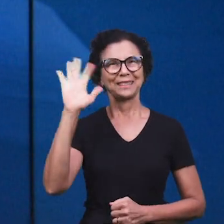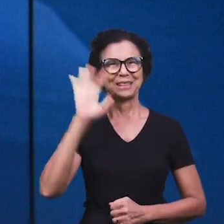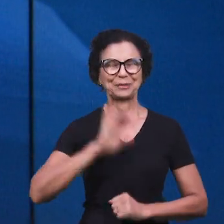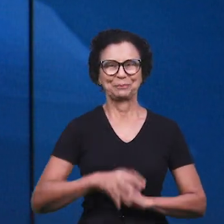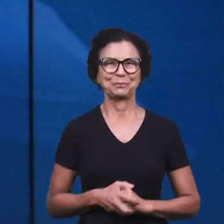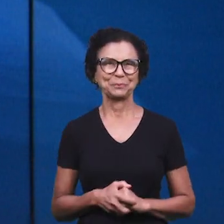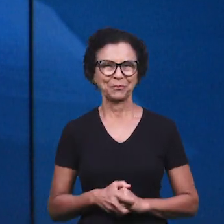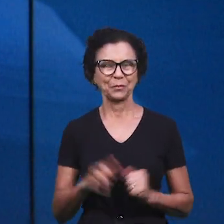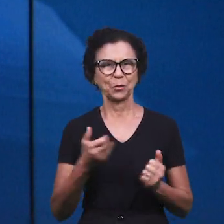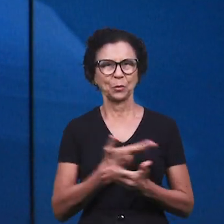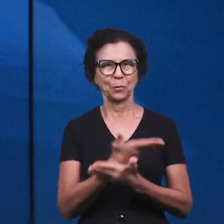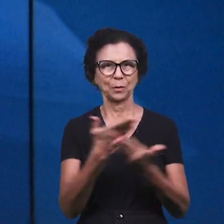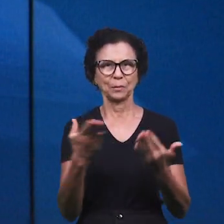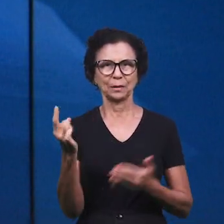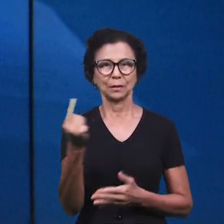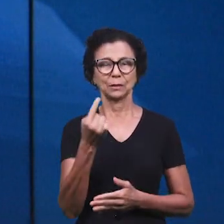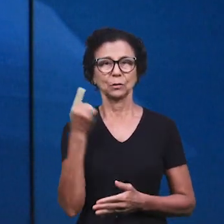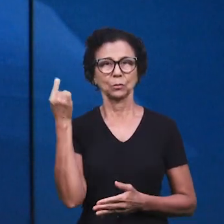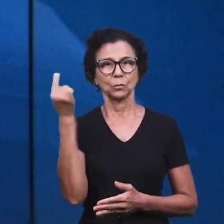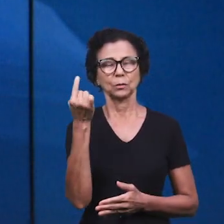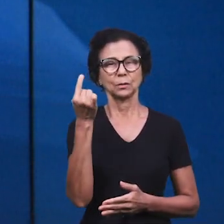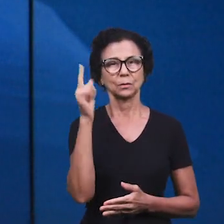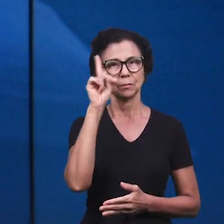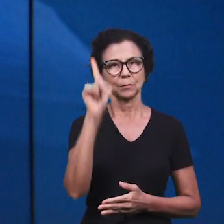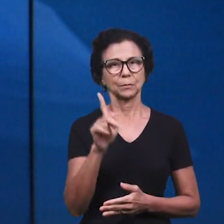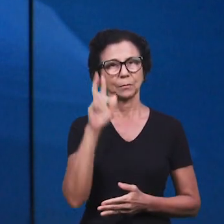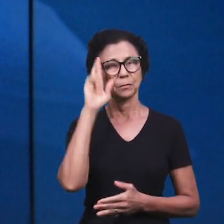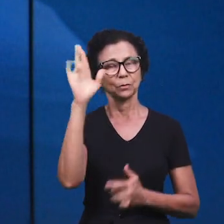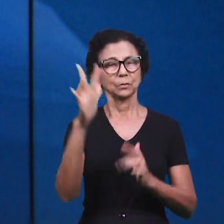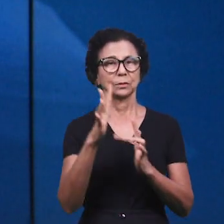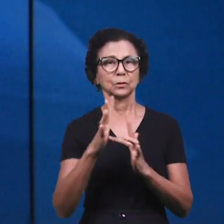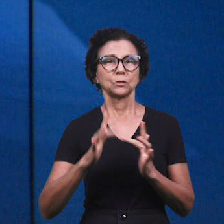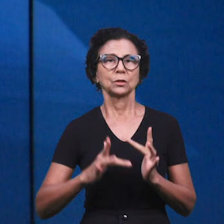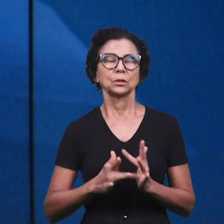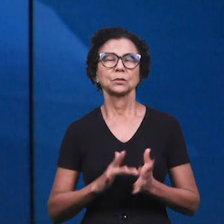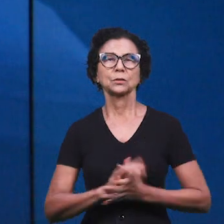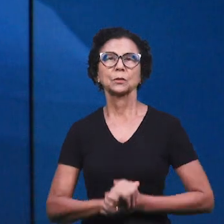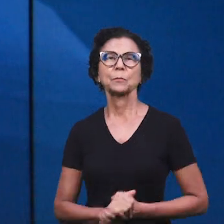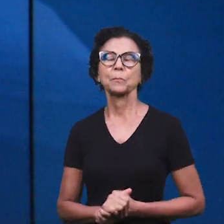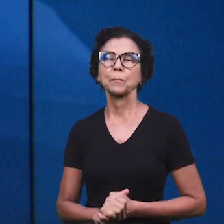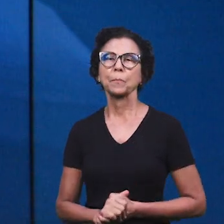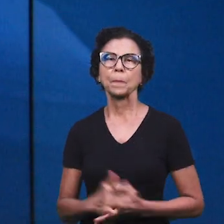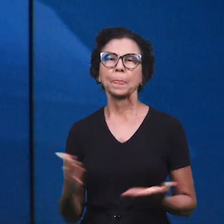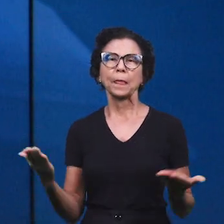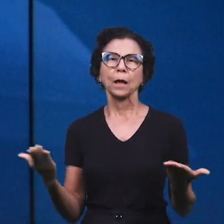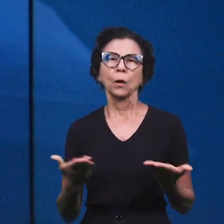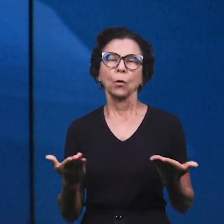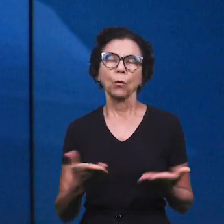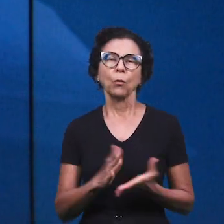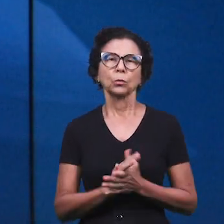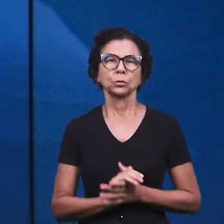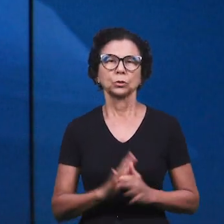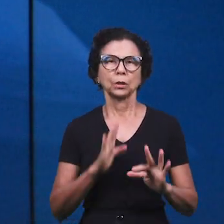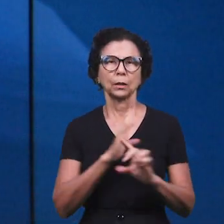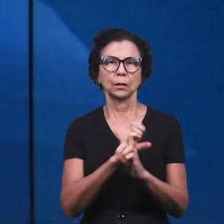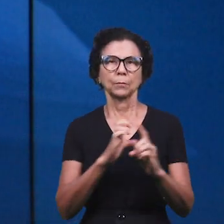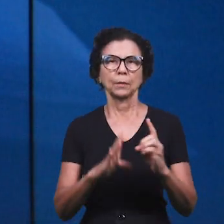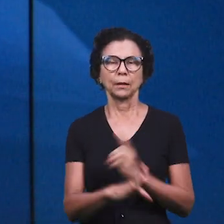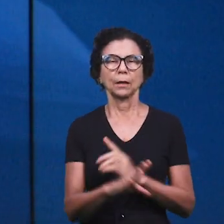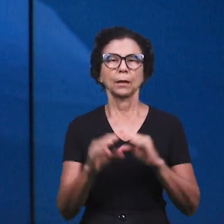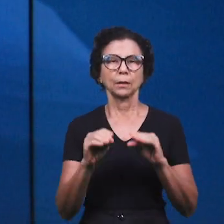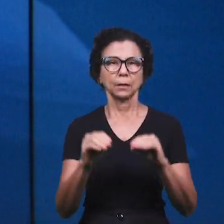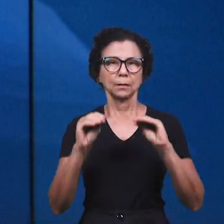eu quero cumprimentar a todos com a paz do Senhor Jesus. Nós estamos aqui mais uma vez para antecipar o assunto da Escola Bíblica